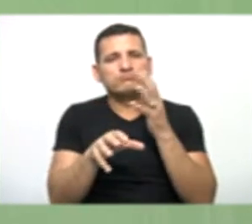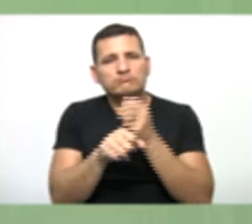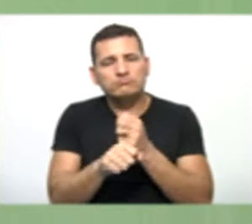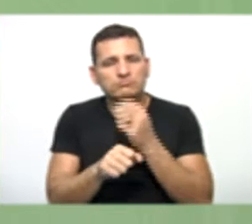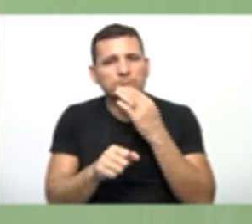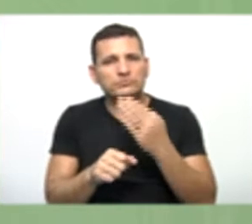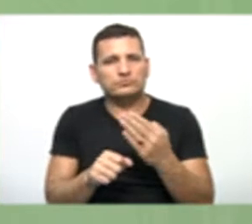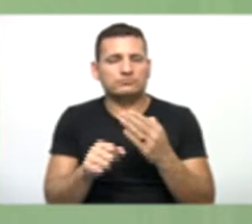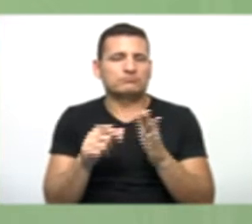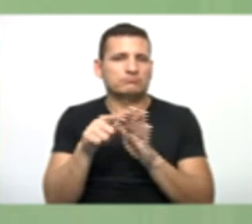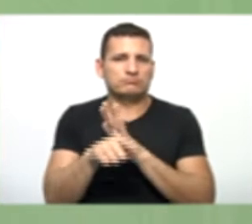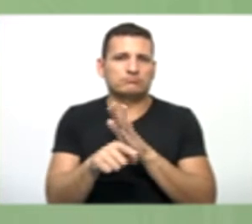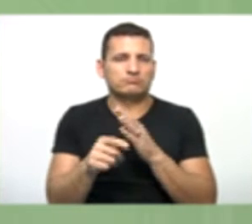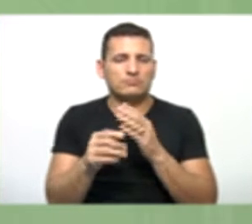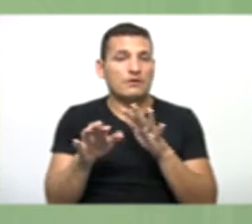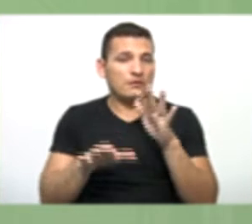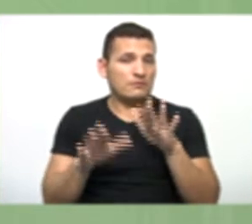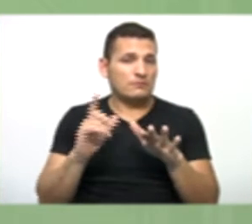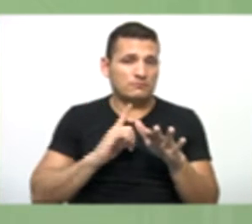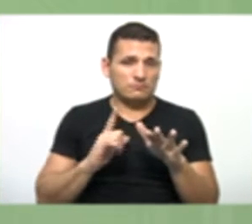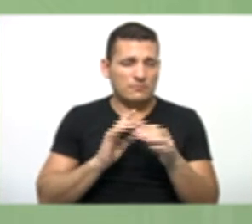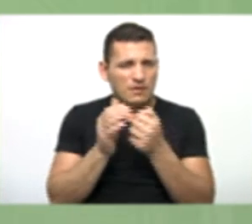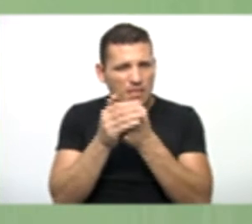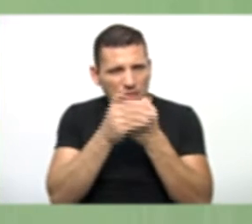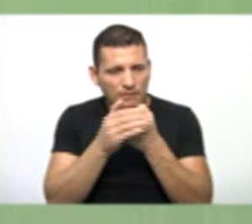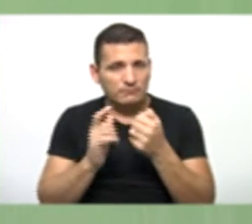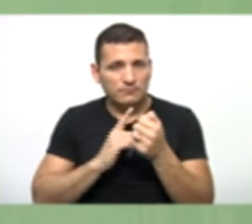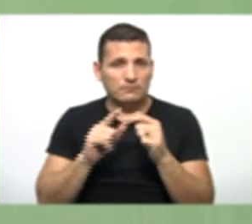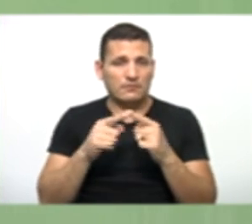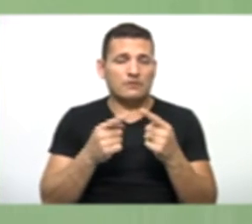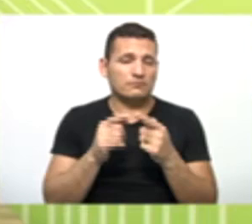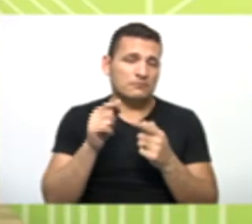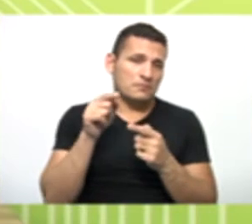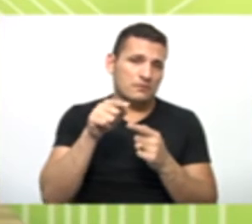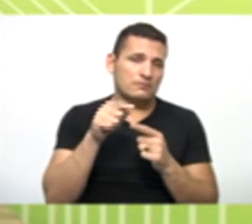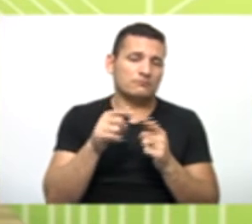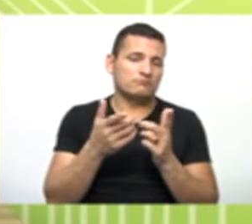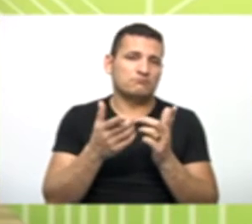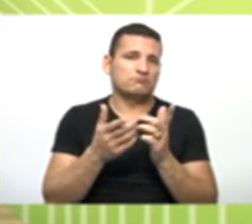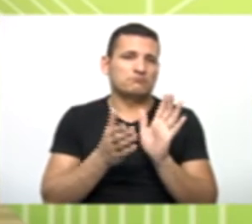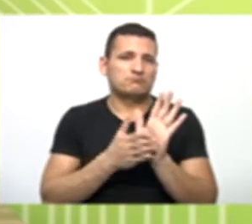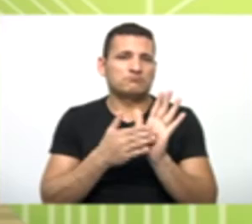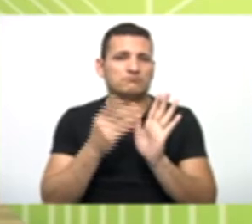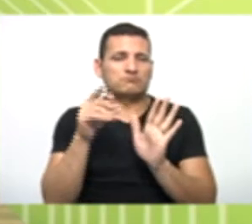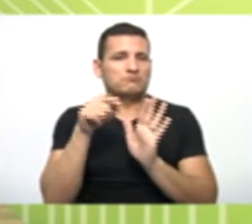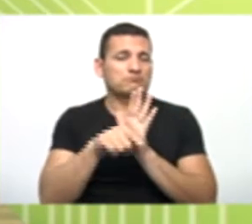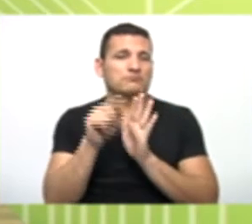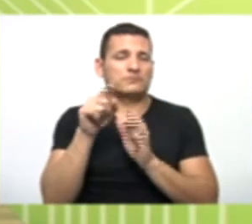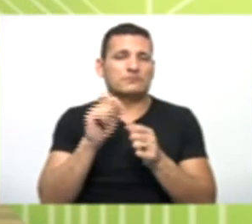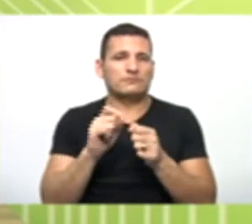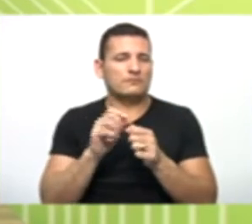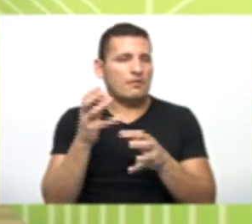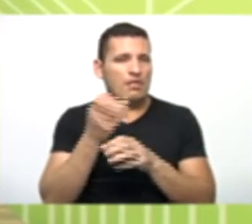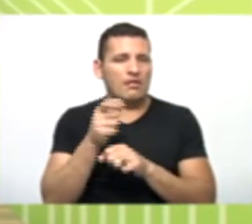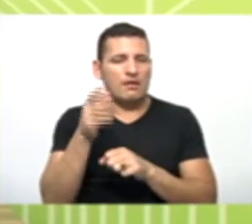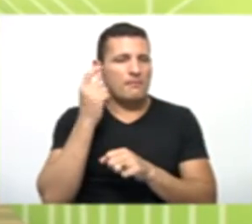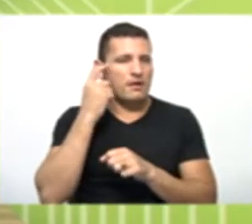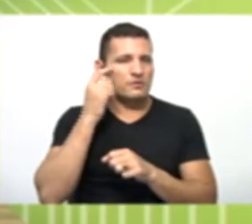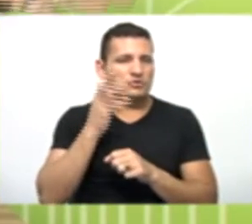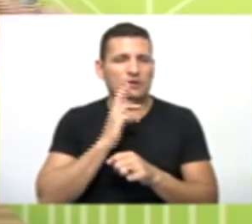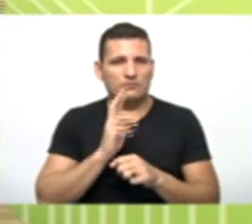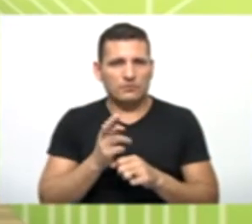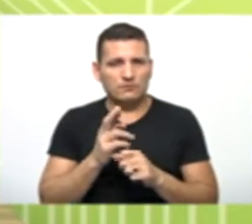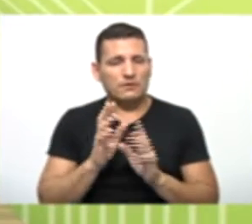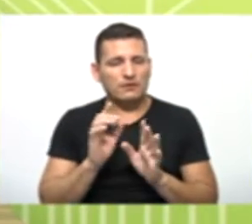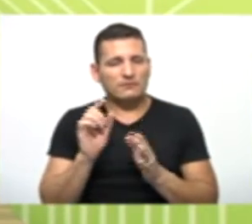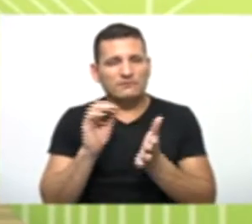algumas pegadinhas que às vezes acham, mas não é que é pegadinha, mas é que o exercício propôs aquilo e você já fez todo um cálculo achando que já era o resultado, ainda tem